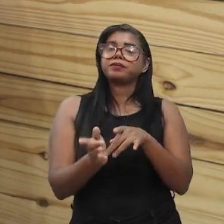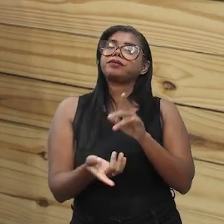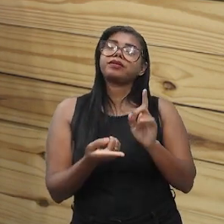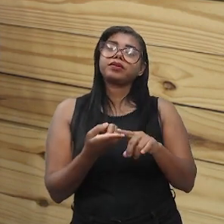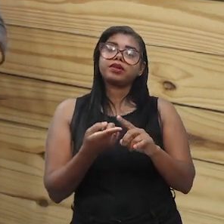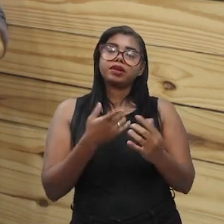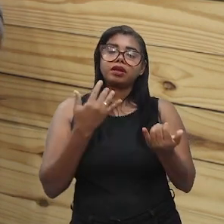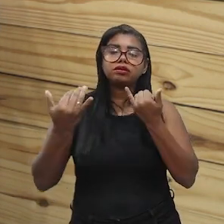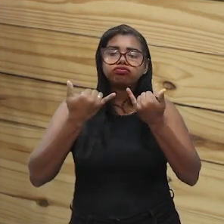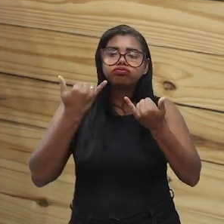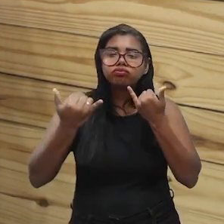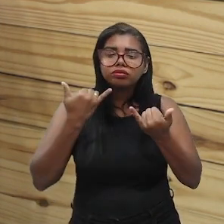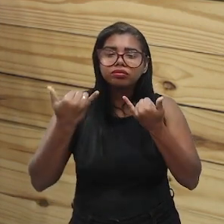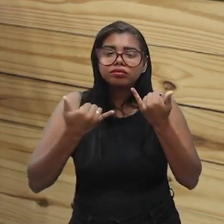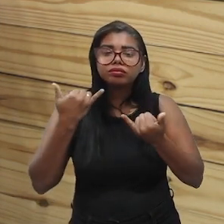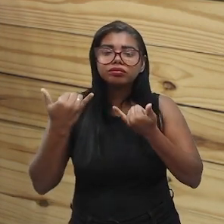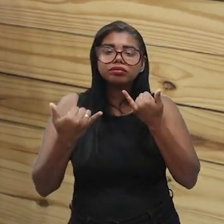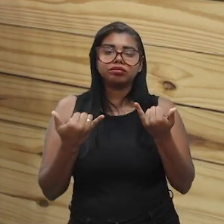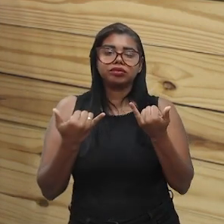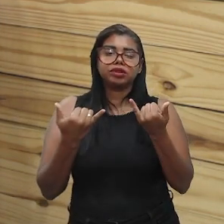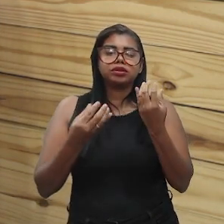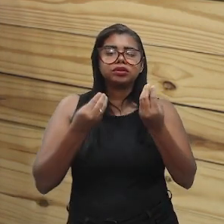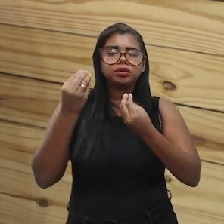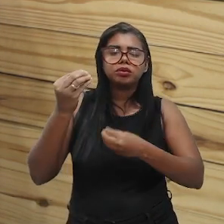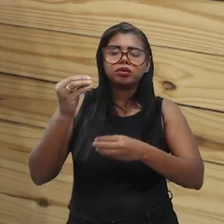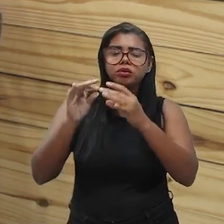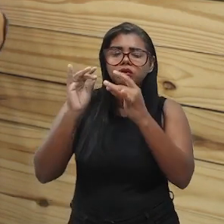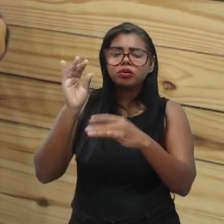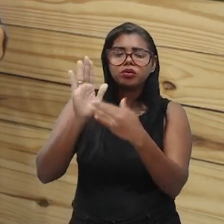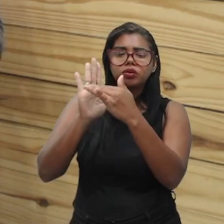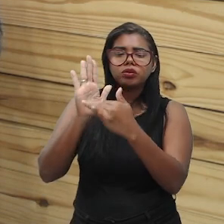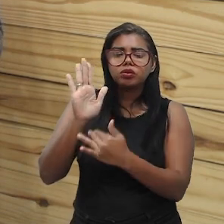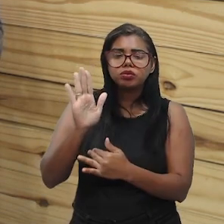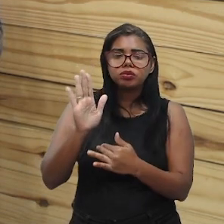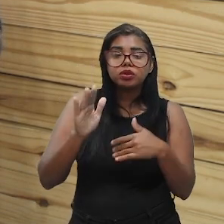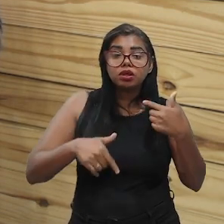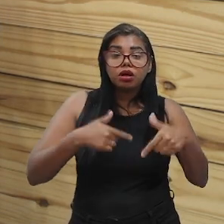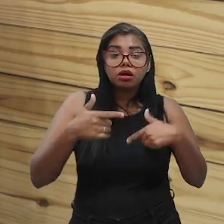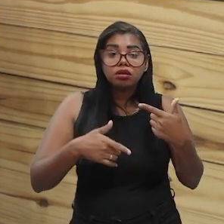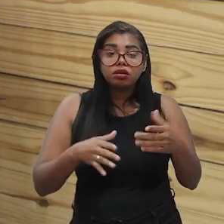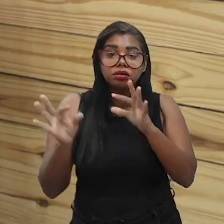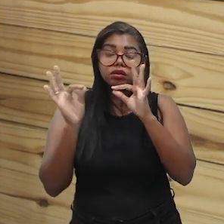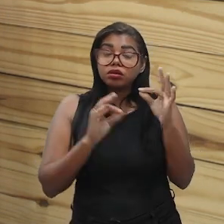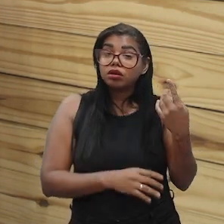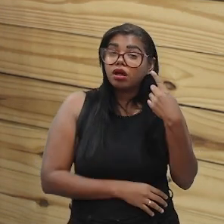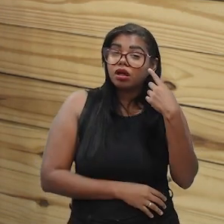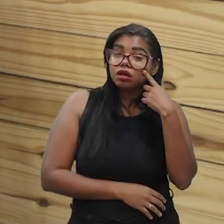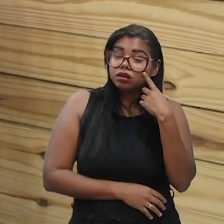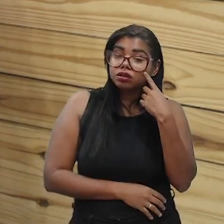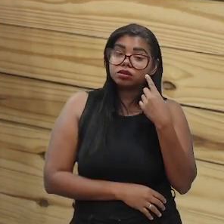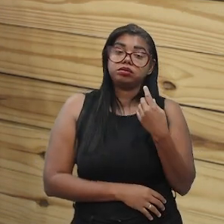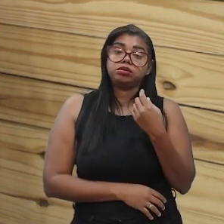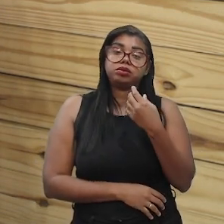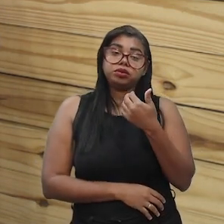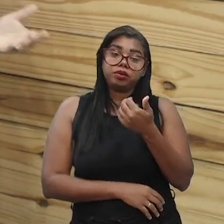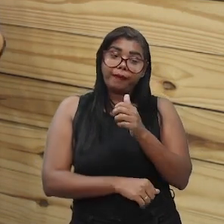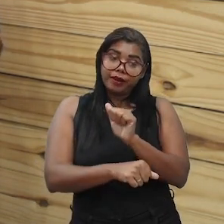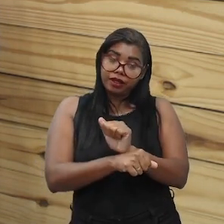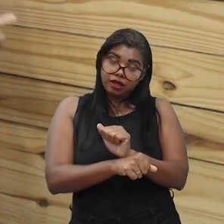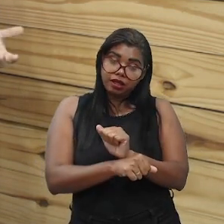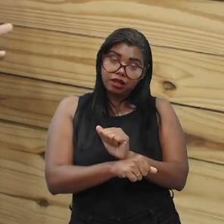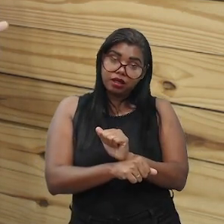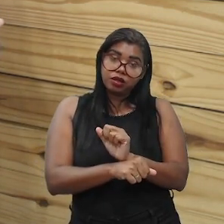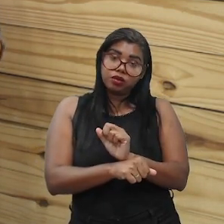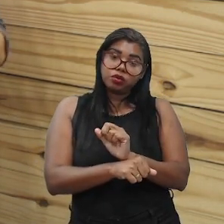buscar informações sobre o cenário de mercado. E aí eu visualizar se eu me sinto na condição de estagnado, ou seja, eu não